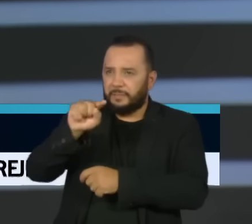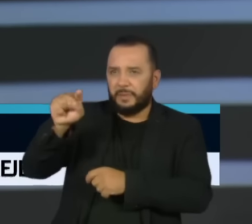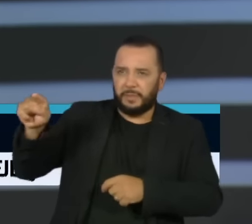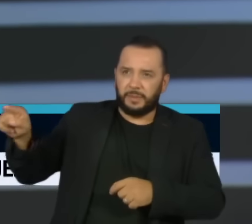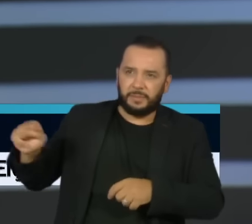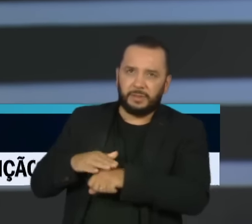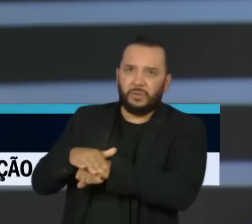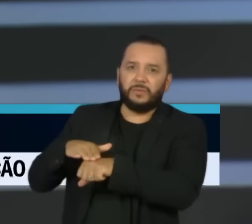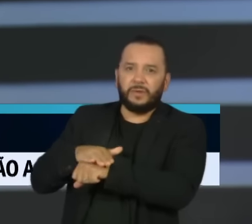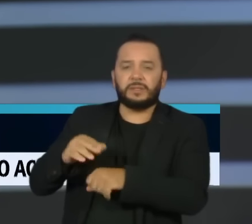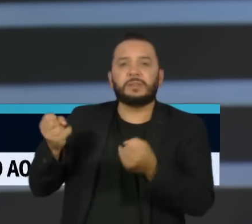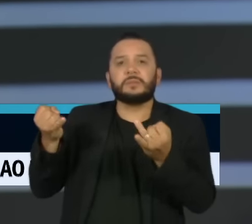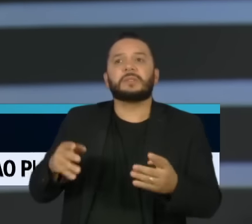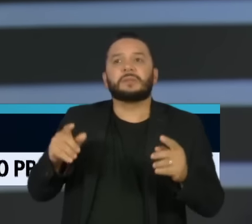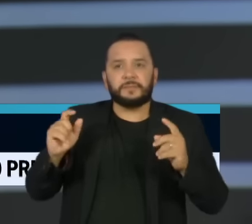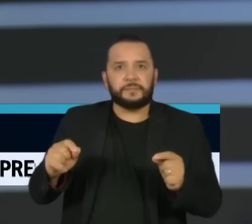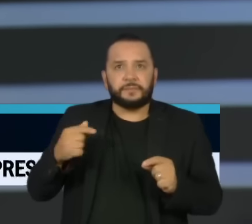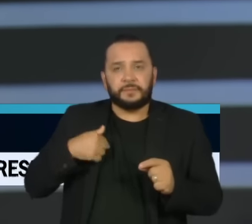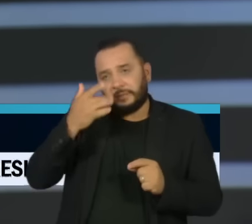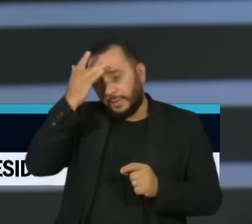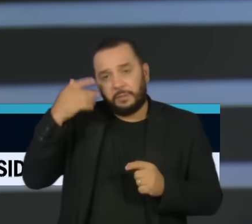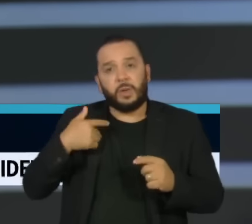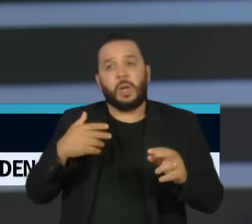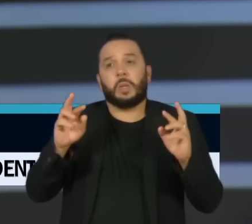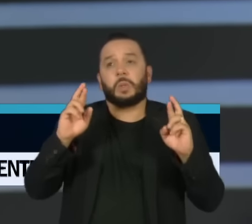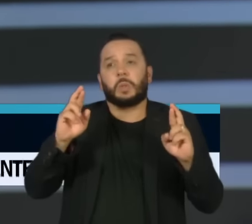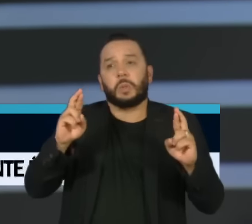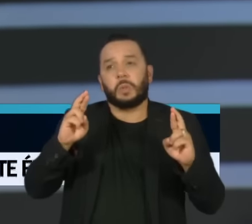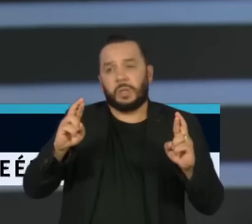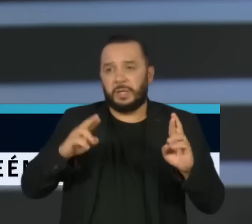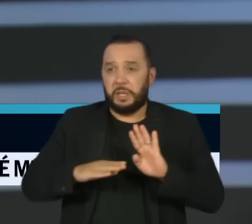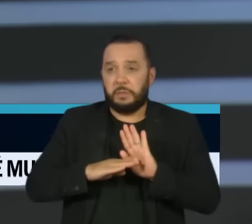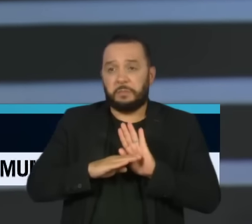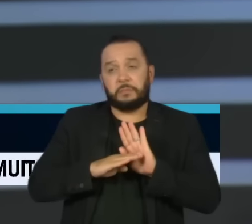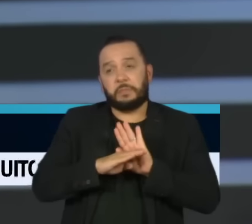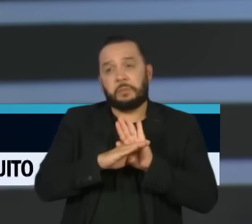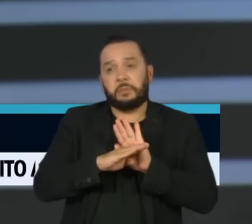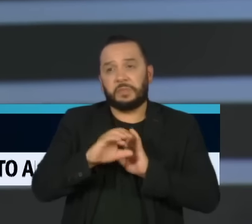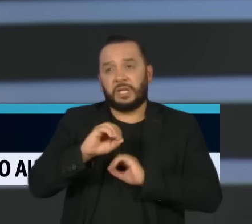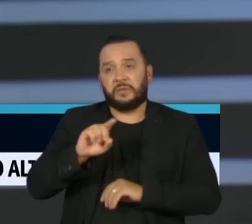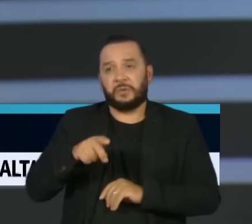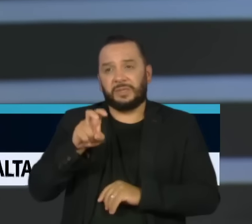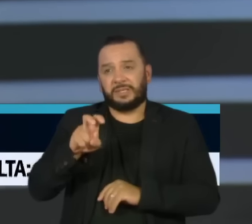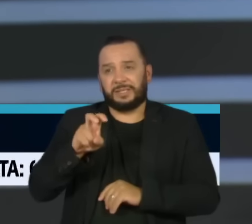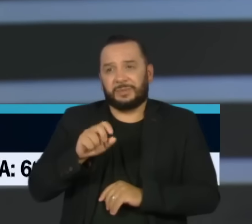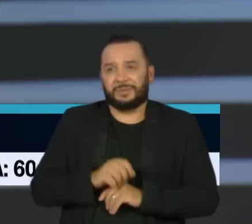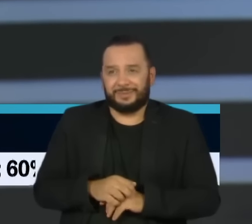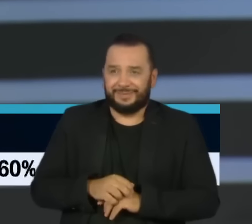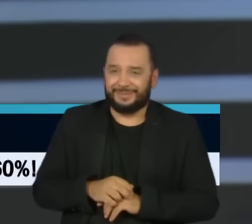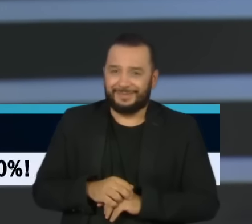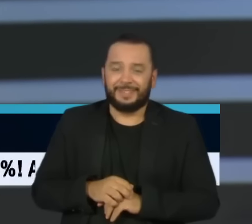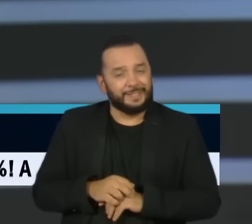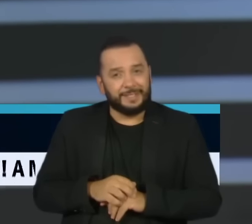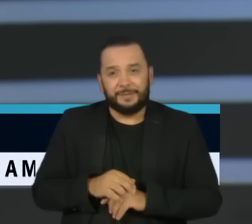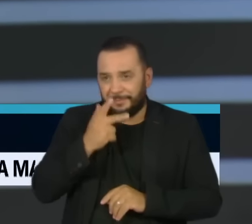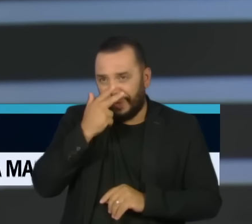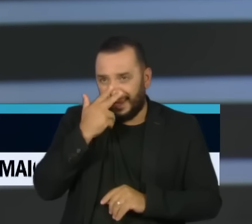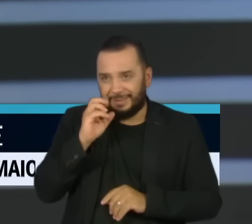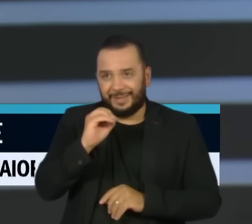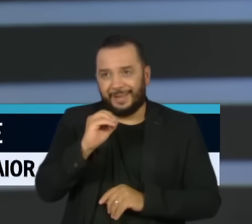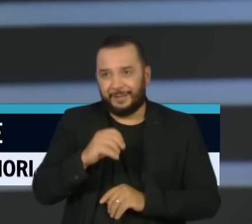conversa, eles falam, os otimistas em crescimento, os muito otimistas, de 0,5 positivo, muito próximo a zero. E os